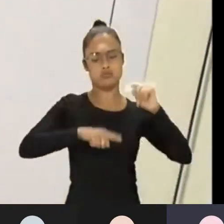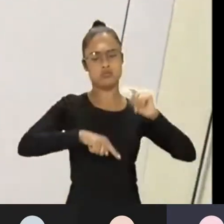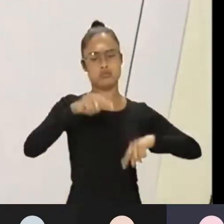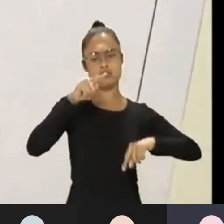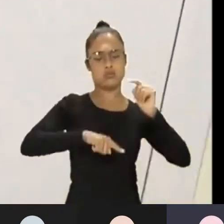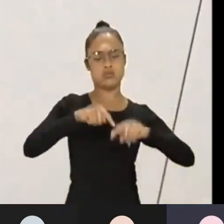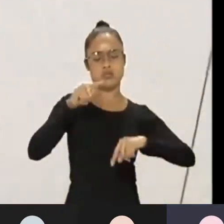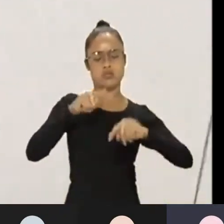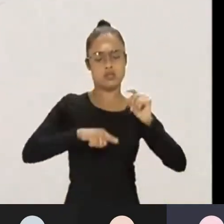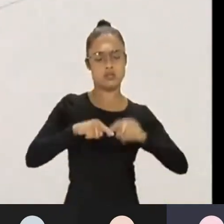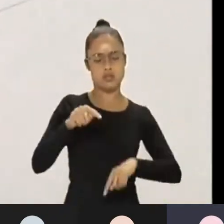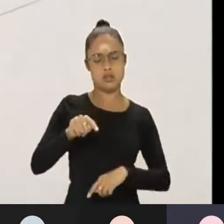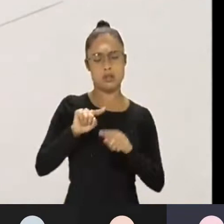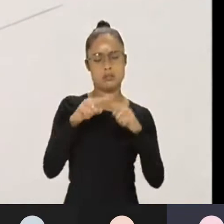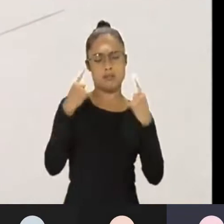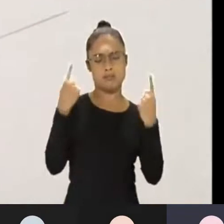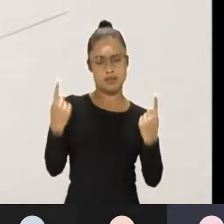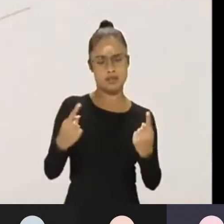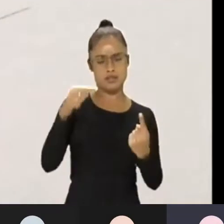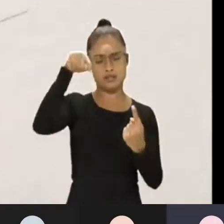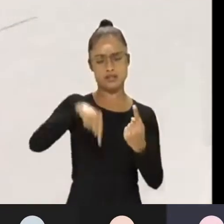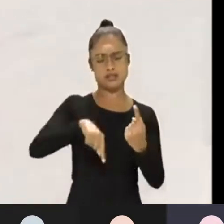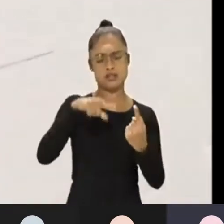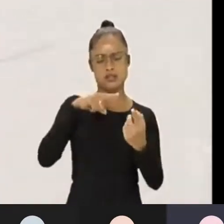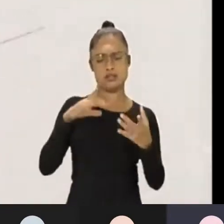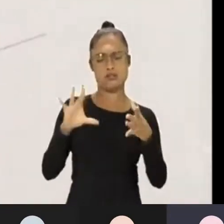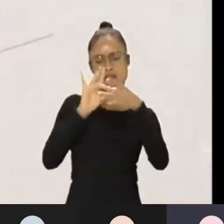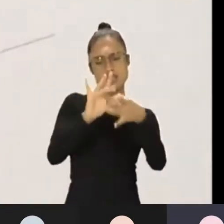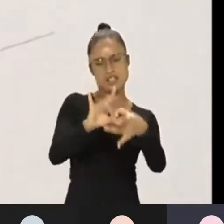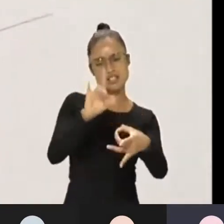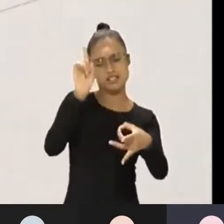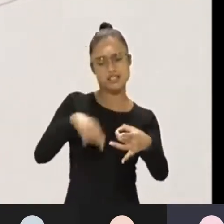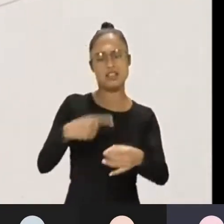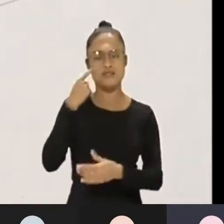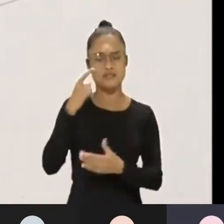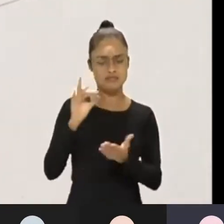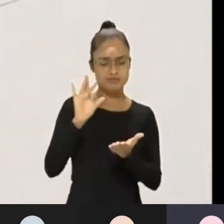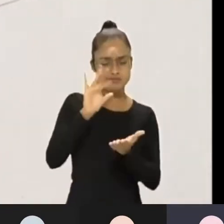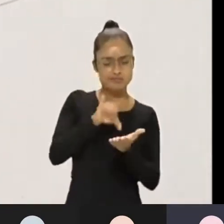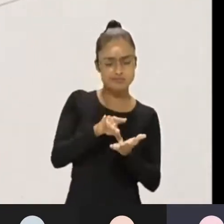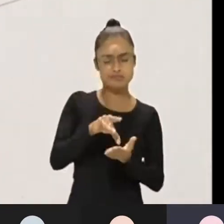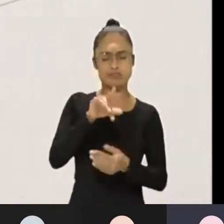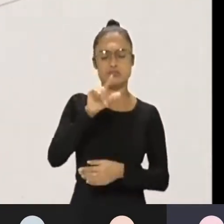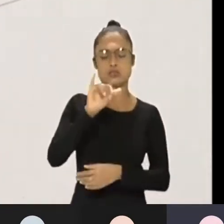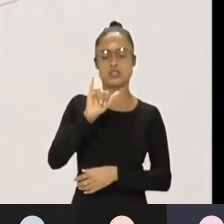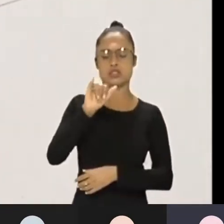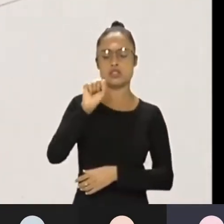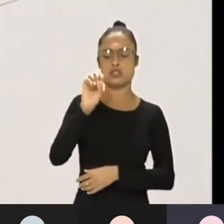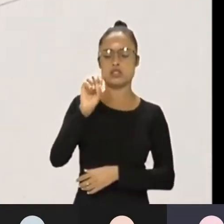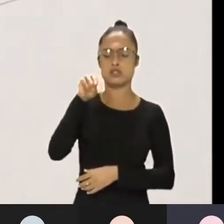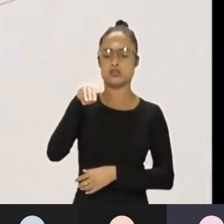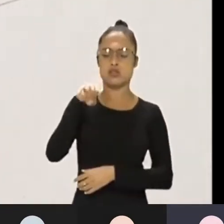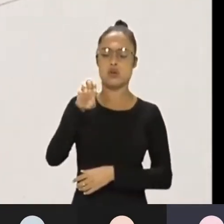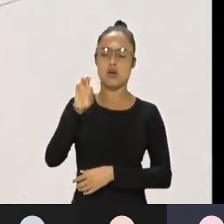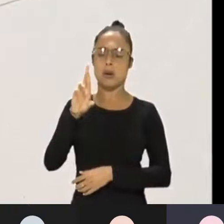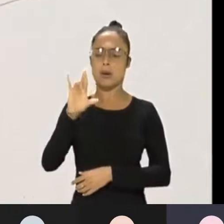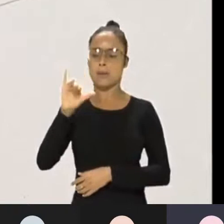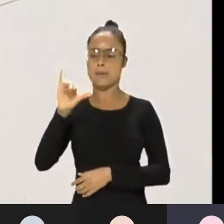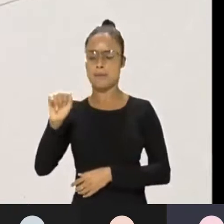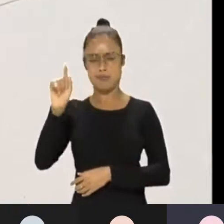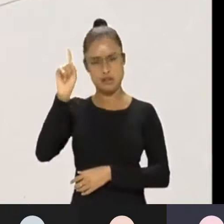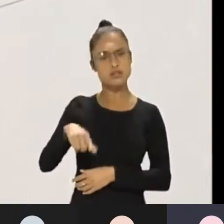só que ele está em verdadeira grandeza. Então, uma das coisas que nós podemos fazer com a isometria é trabalhar com